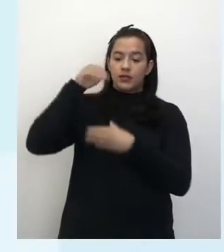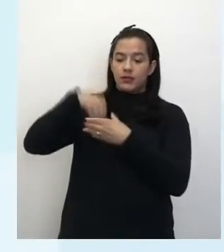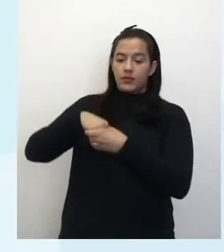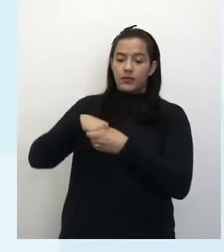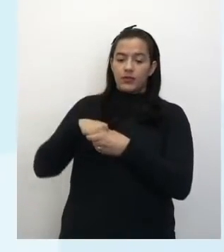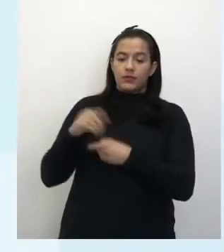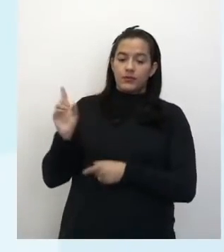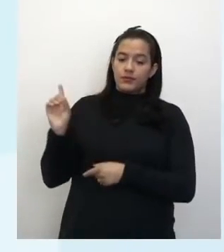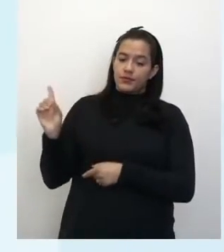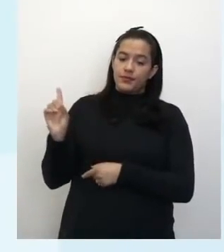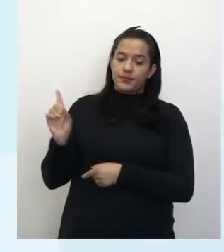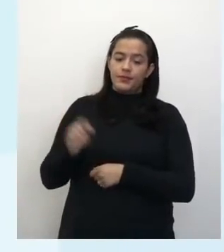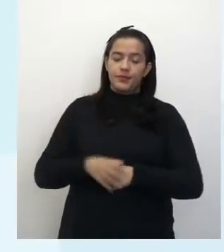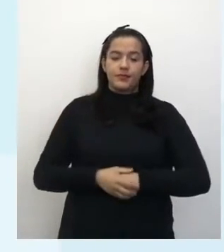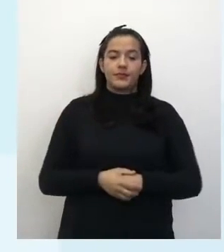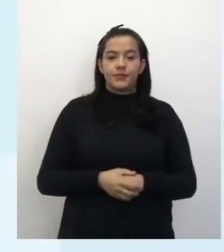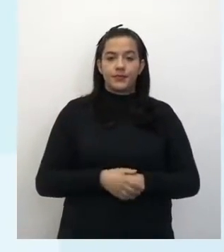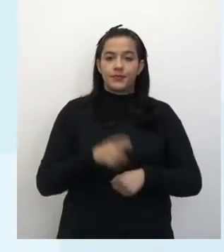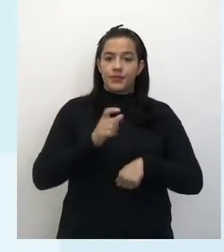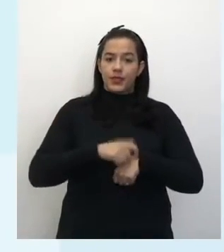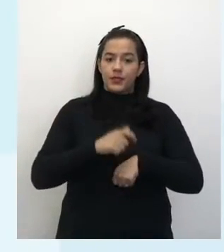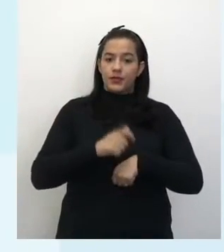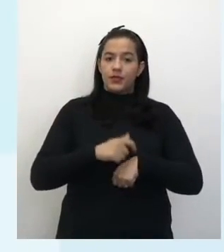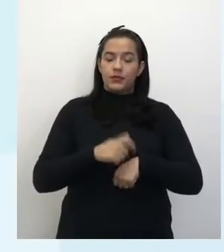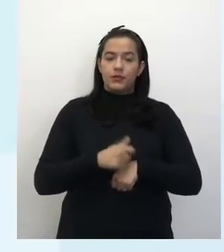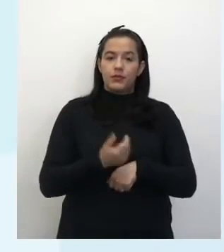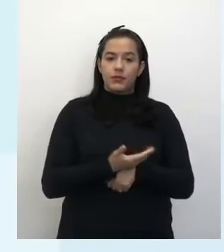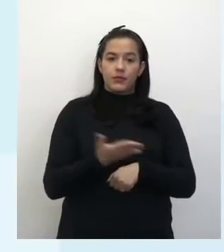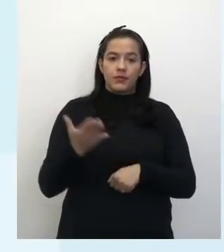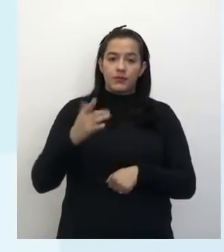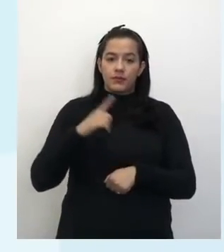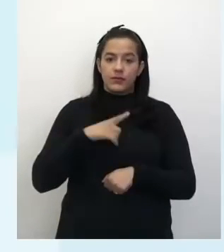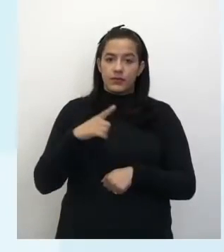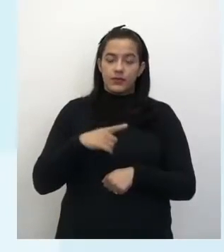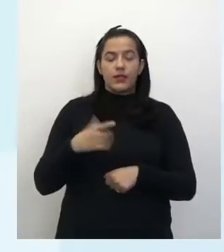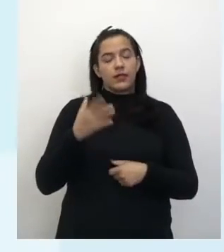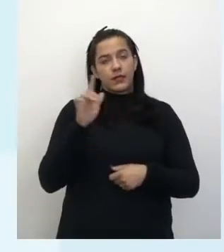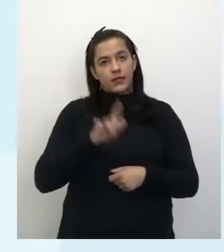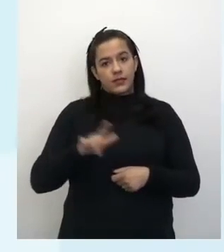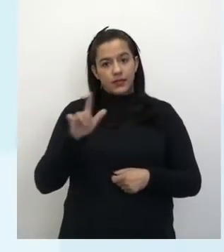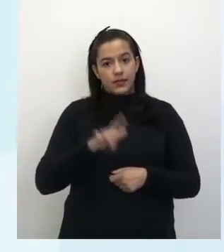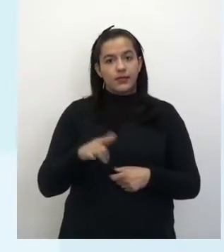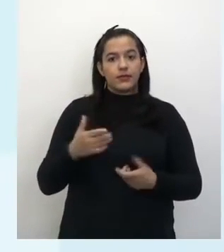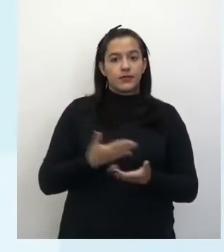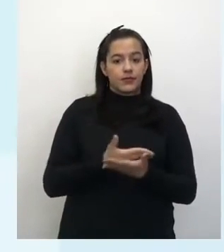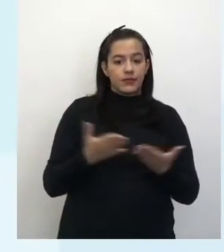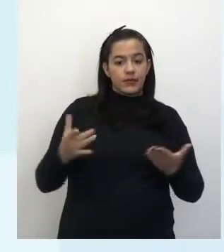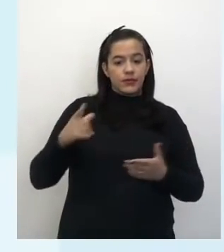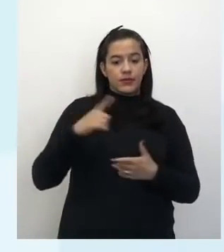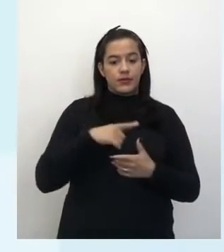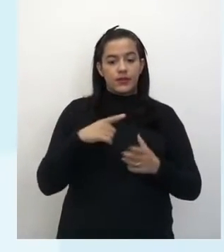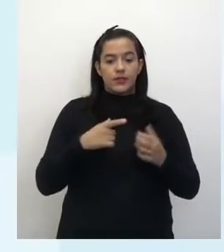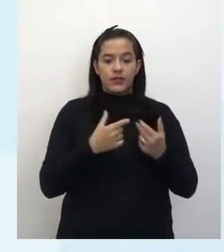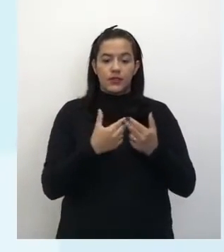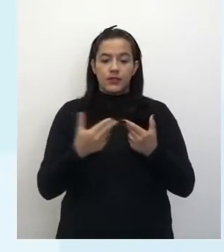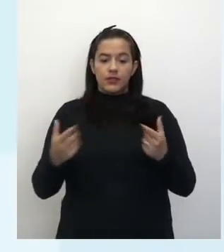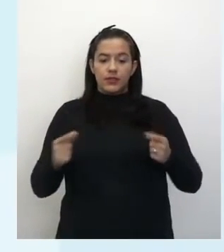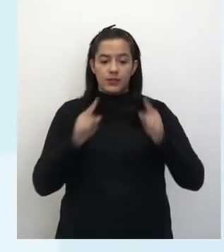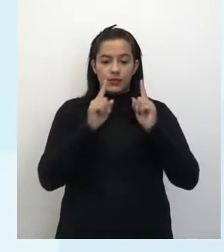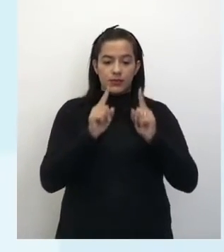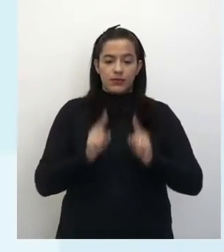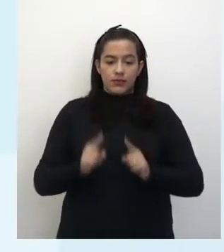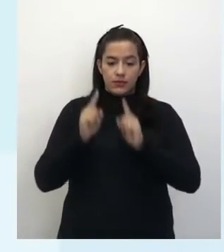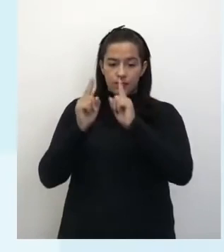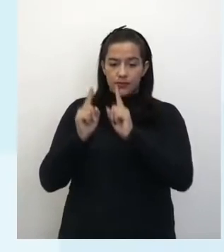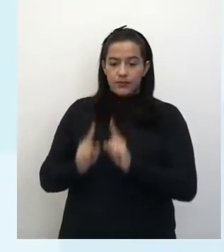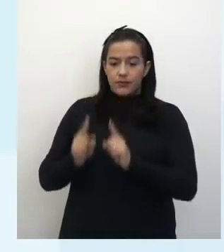malha quadriculada aí, ó. Vou dar um tempinho aí para vocês, né? Obviamente que tem muitas figuras dentro desse exercício no seu